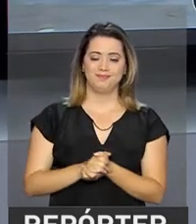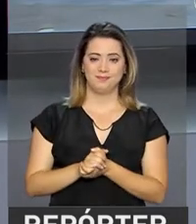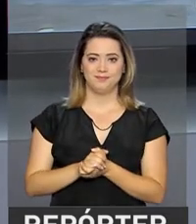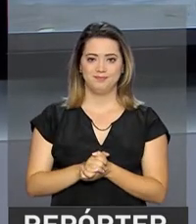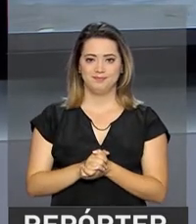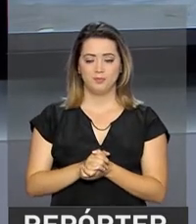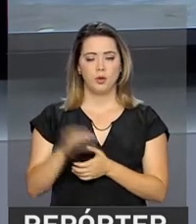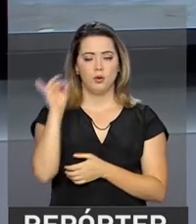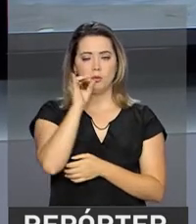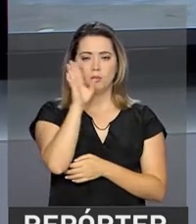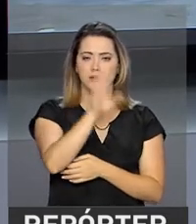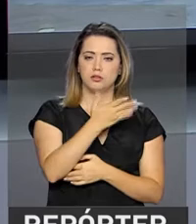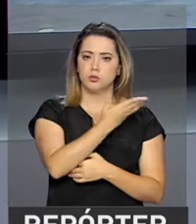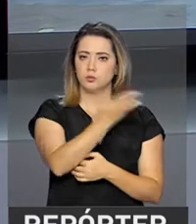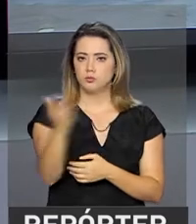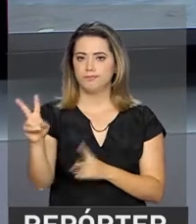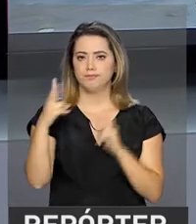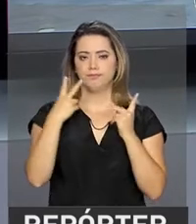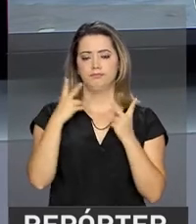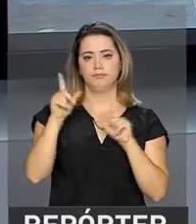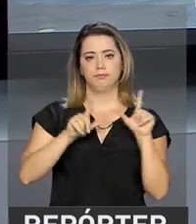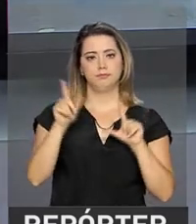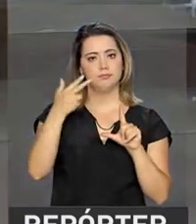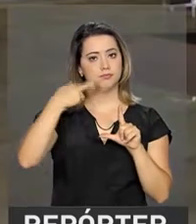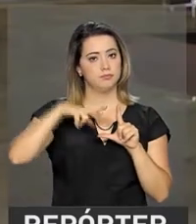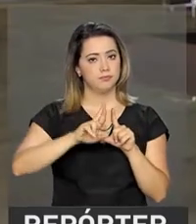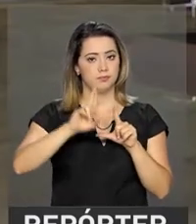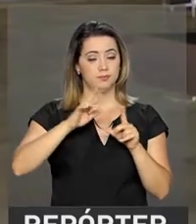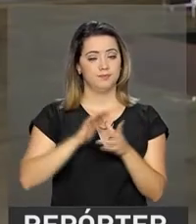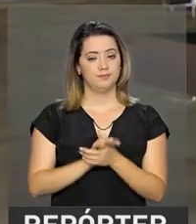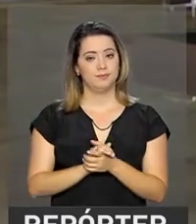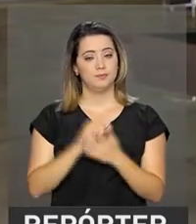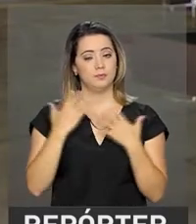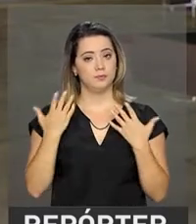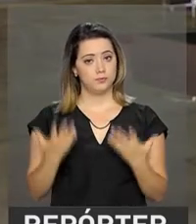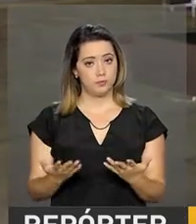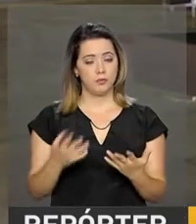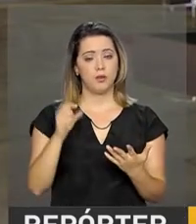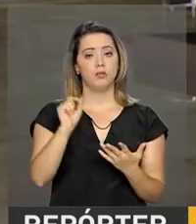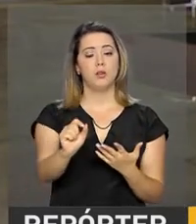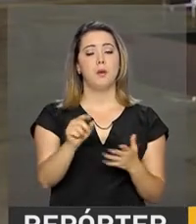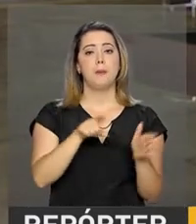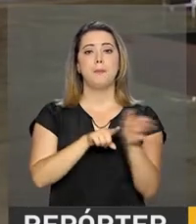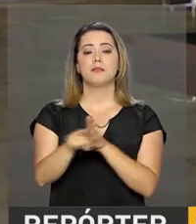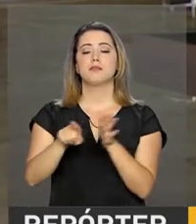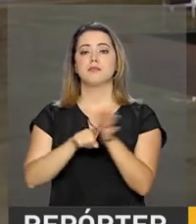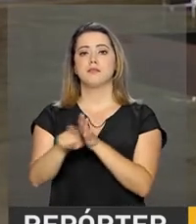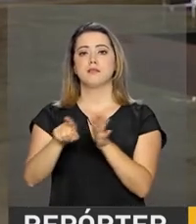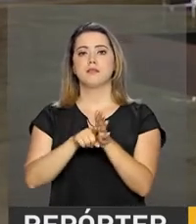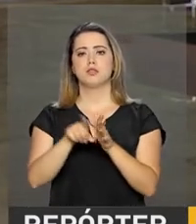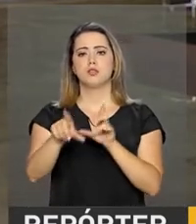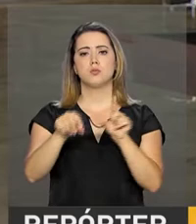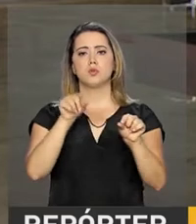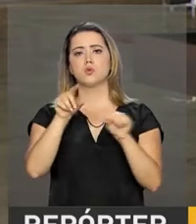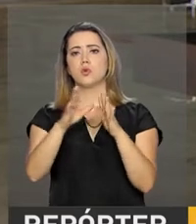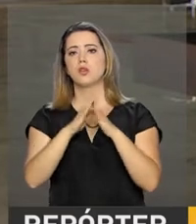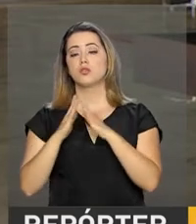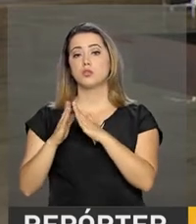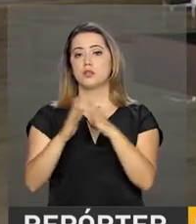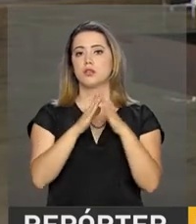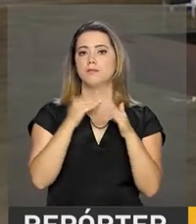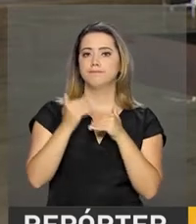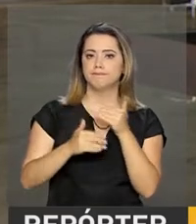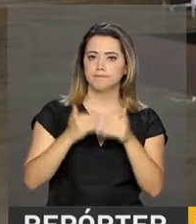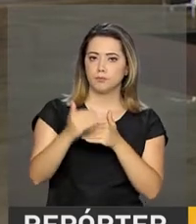o ala roberto boa tarde boa tarde a todos que nos assistem na tv nbr olha o roberto a pesquisa nacional por amostra de domicílios contínua